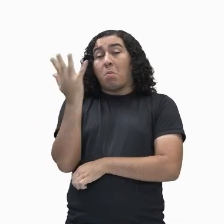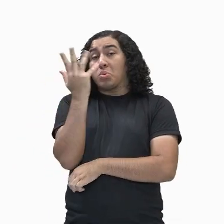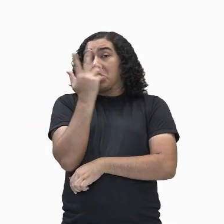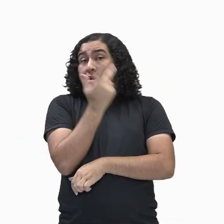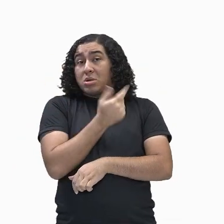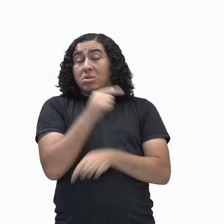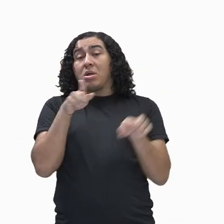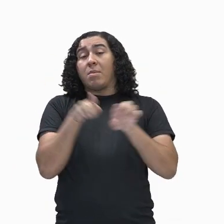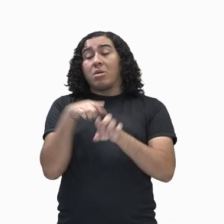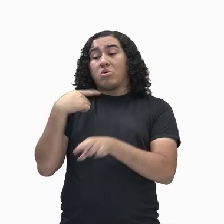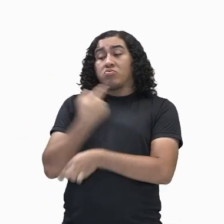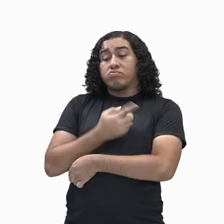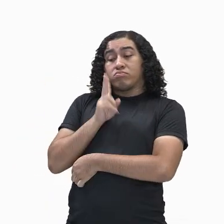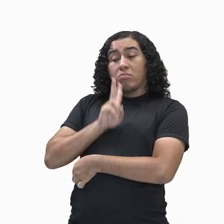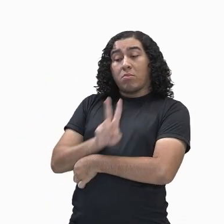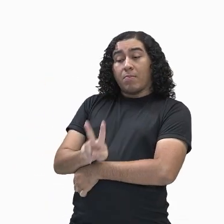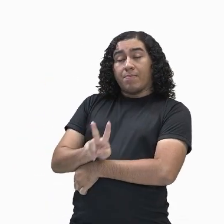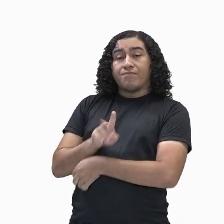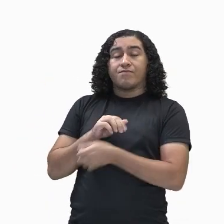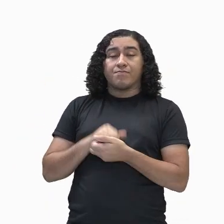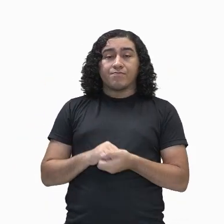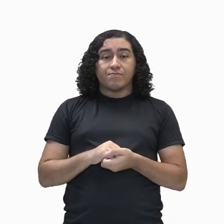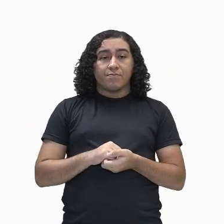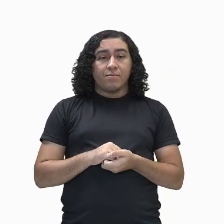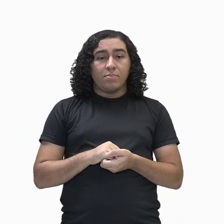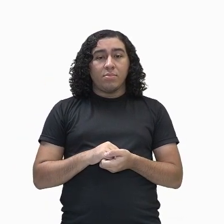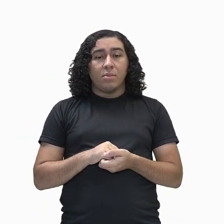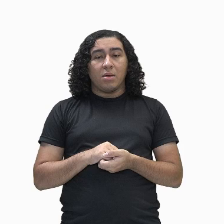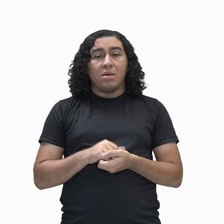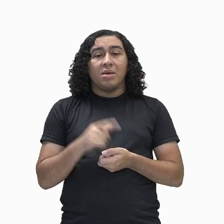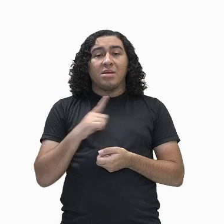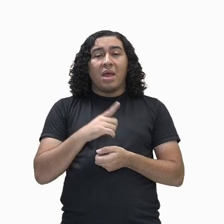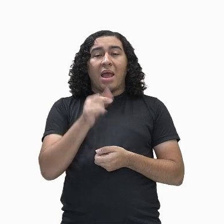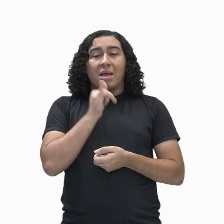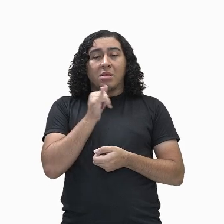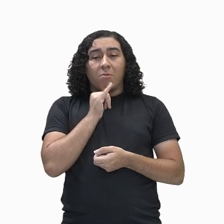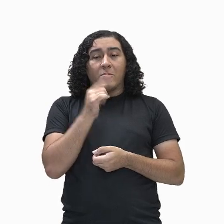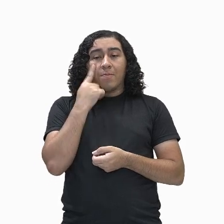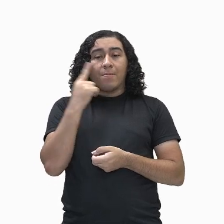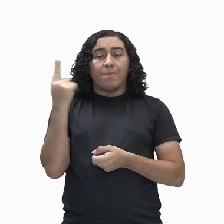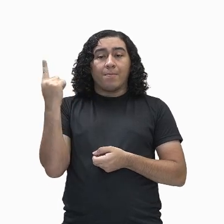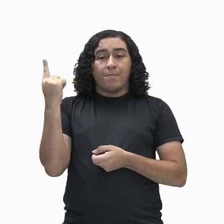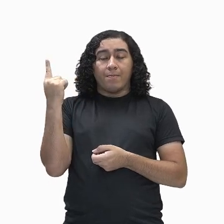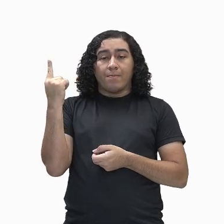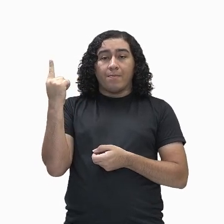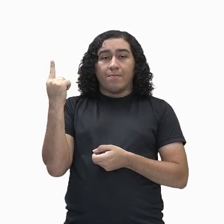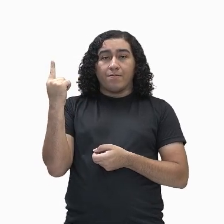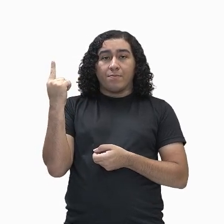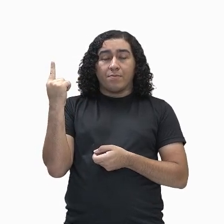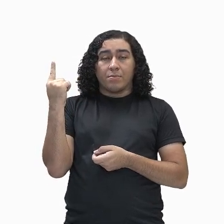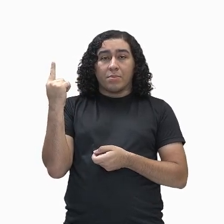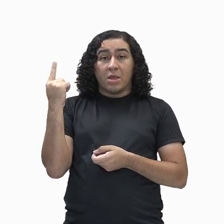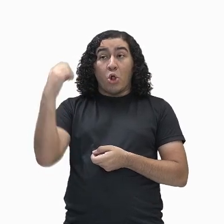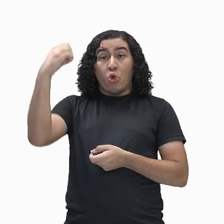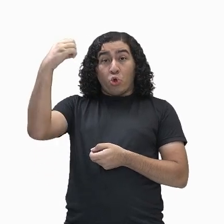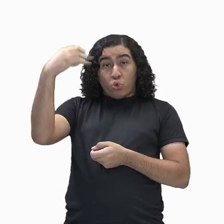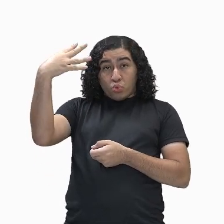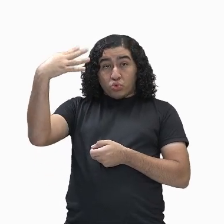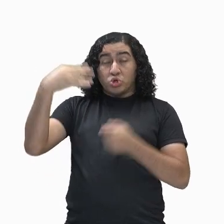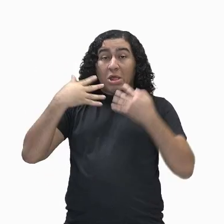de se observar. A gente tem o fenômeno aí da bioluminescência. Então, alguns plânctons, eles